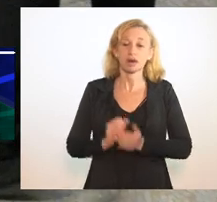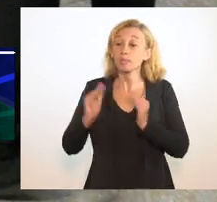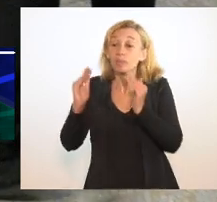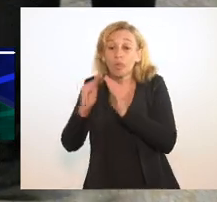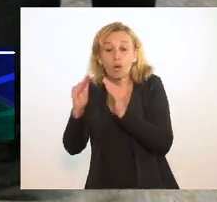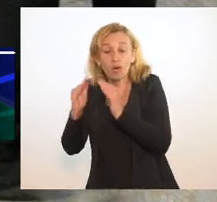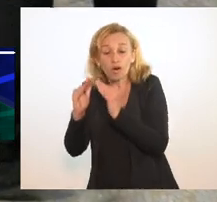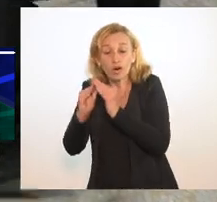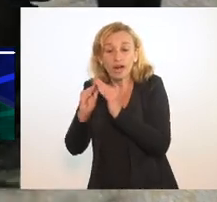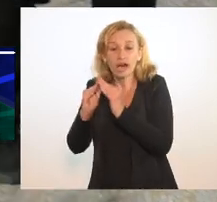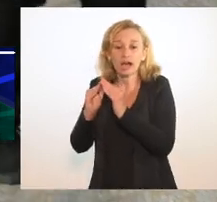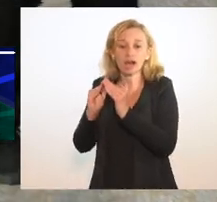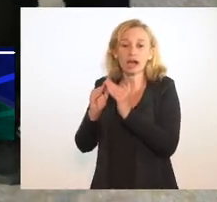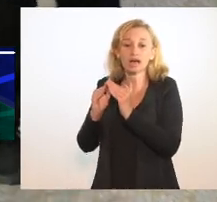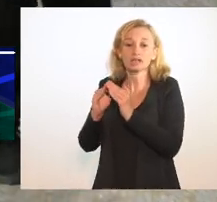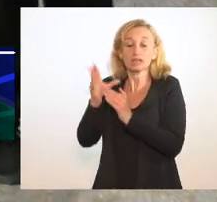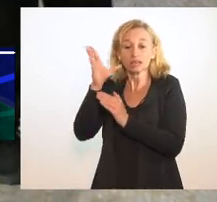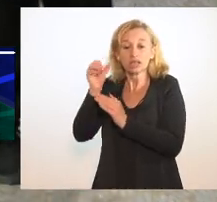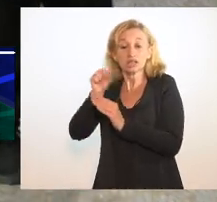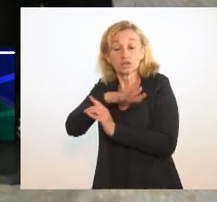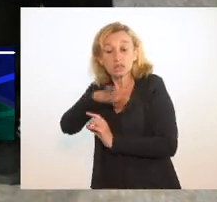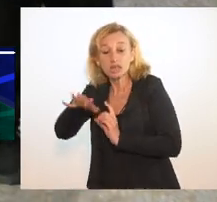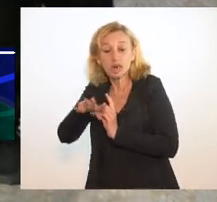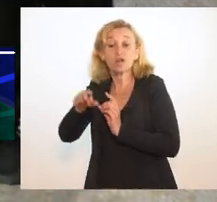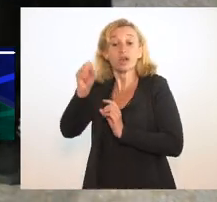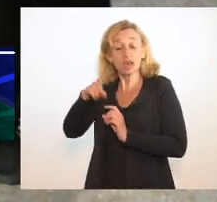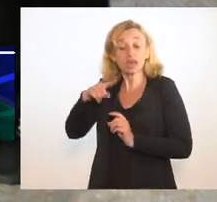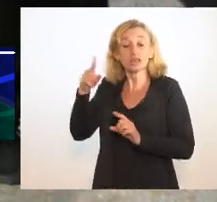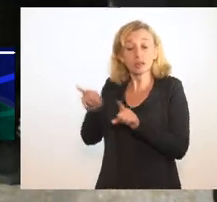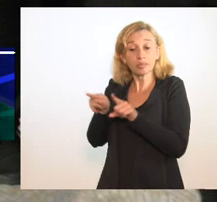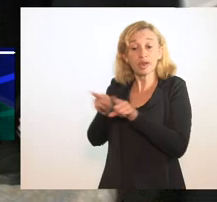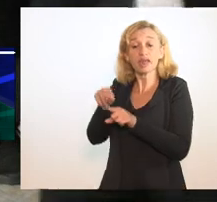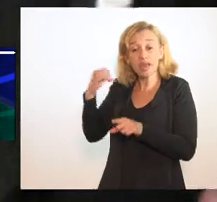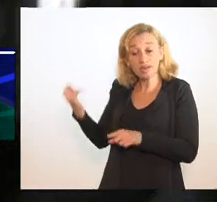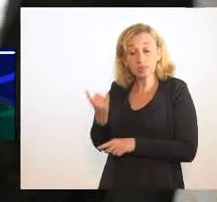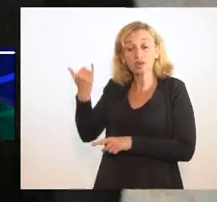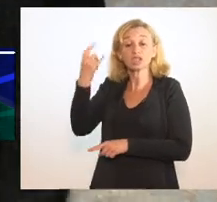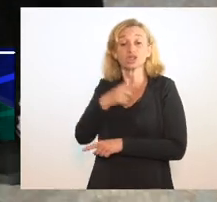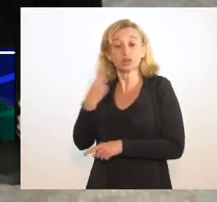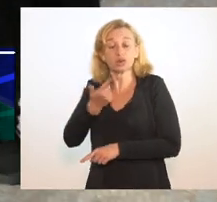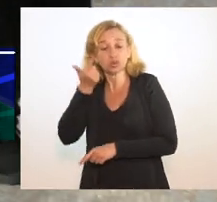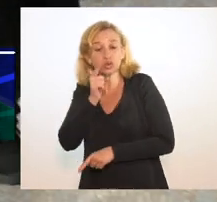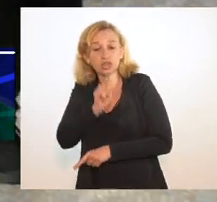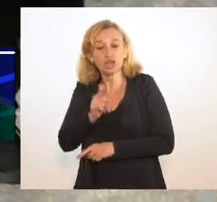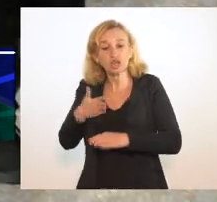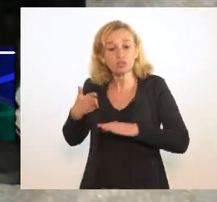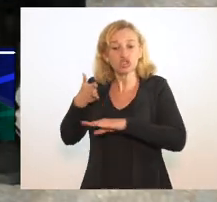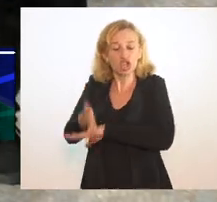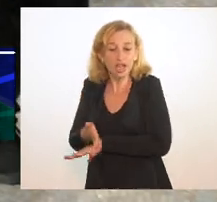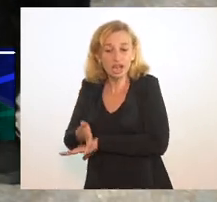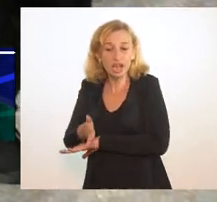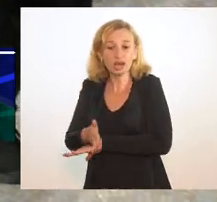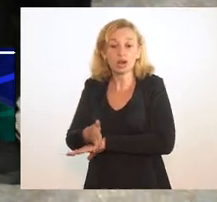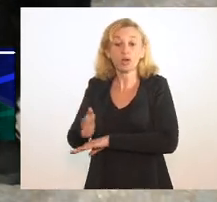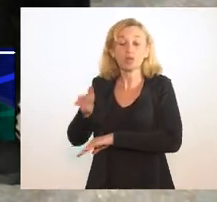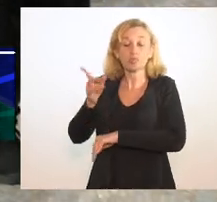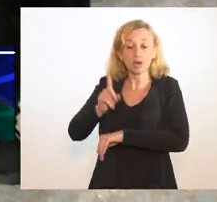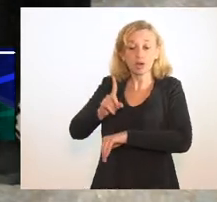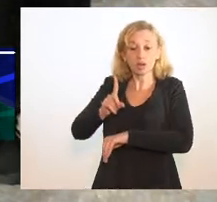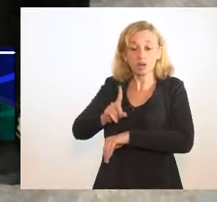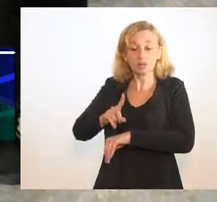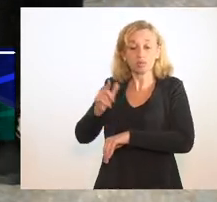de interesse social, e super importante que nós conseguimos chegar não ao melhor termo,